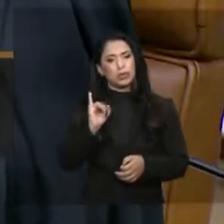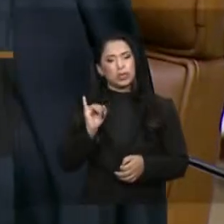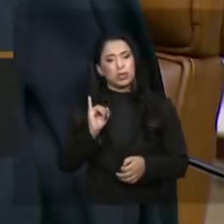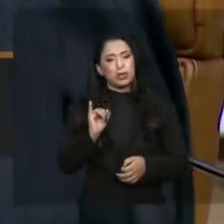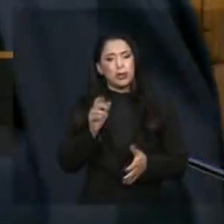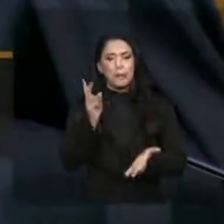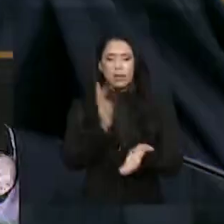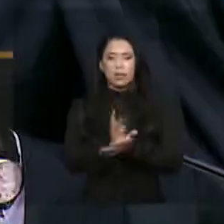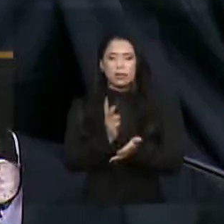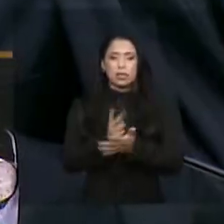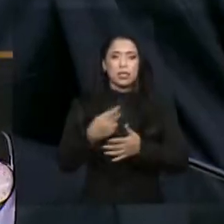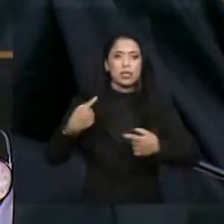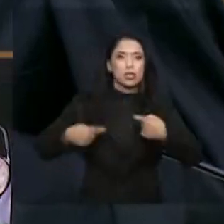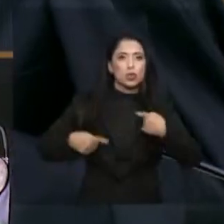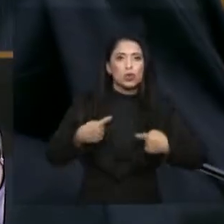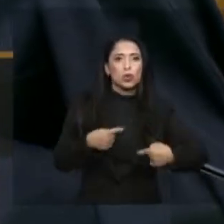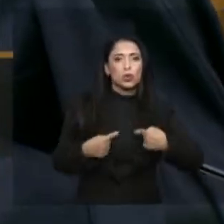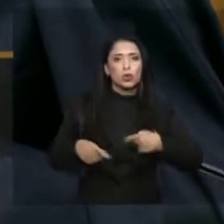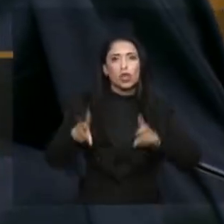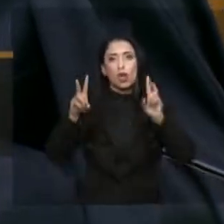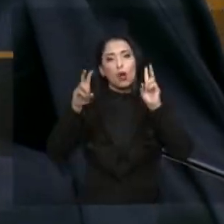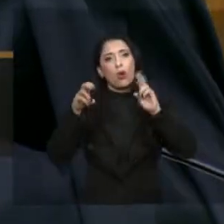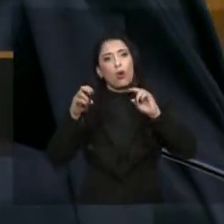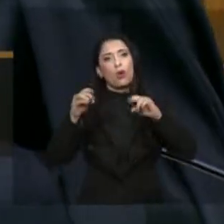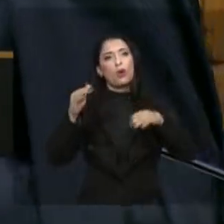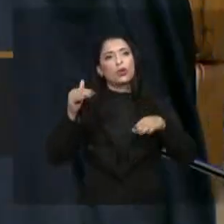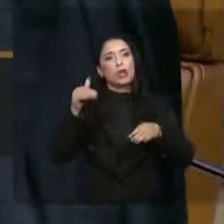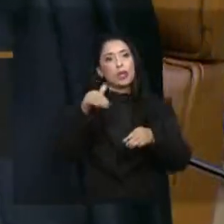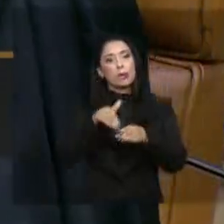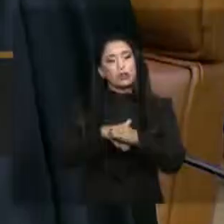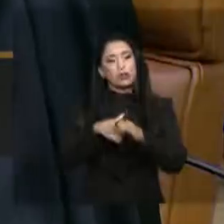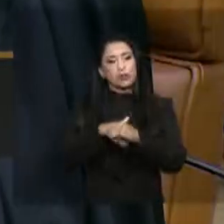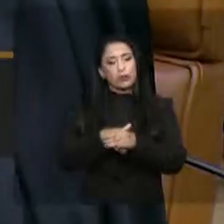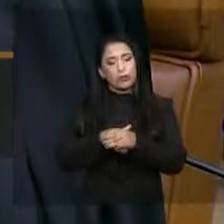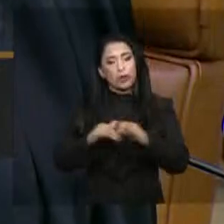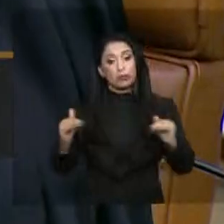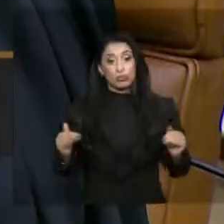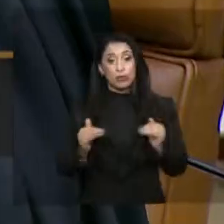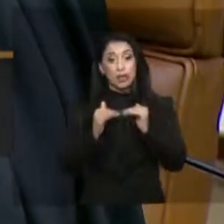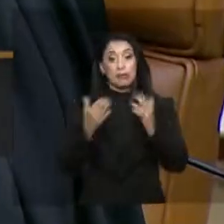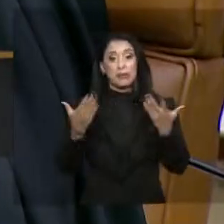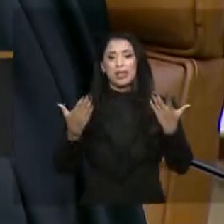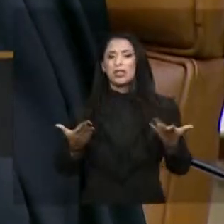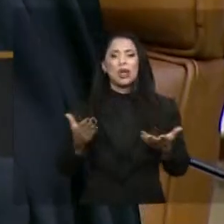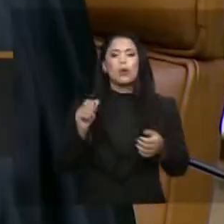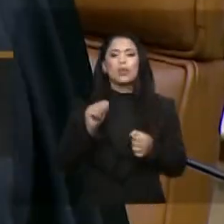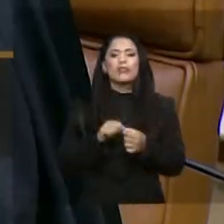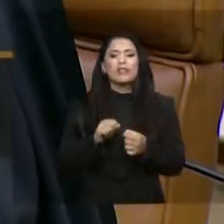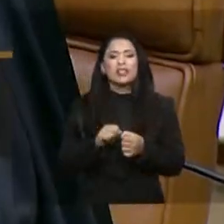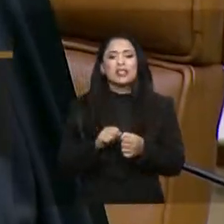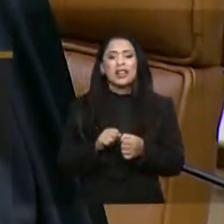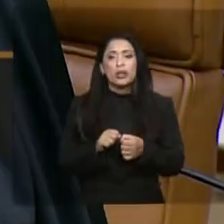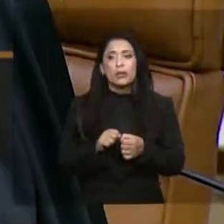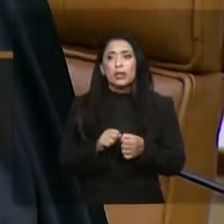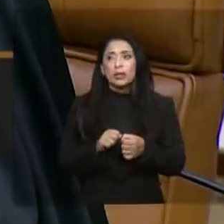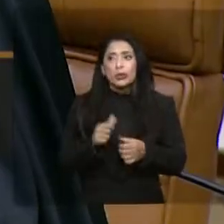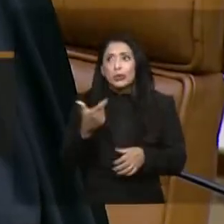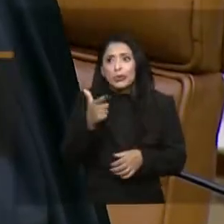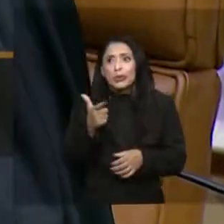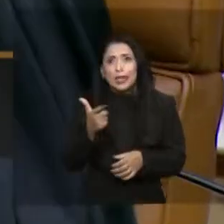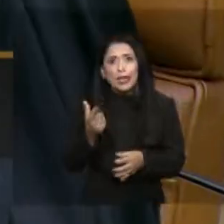empate, nós estamos um passo atrás dessa discussão do que seria o que fazer quando o empate é